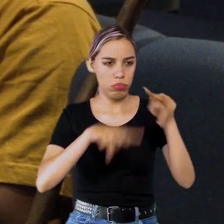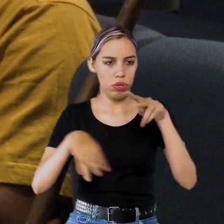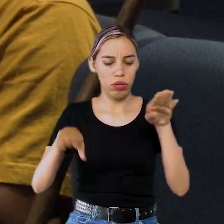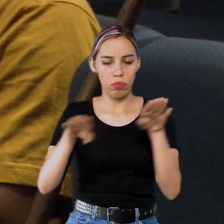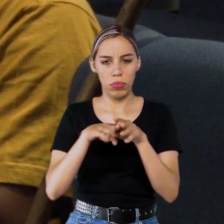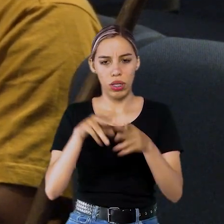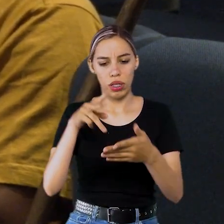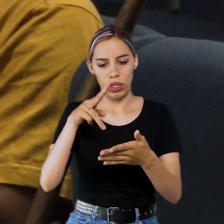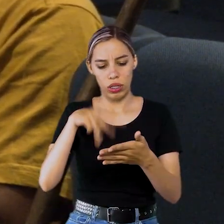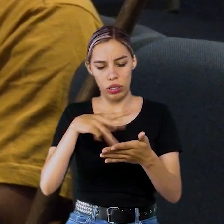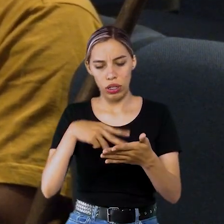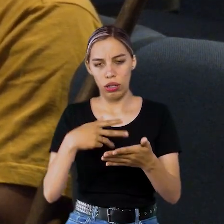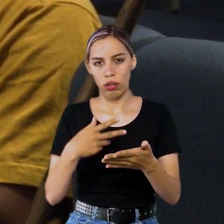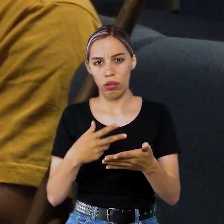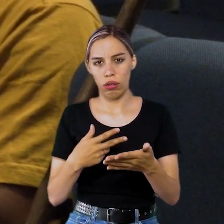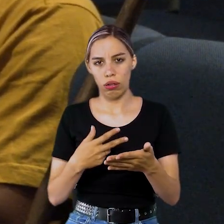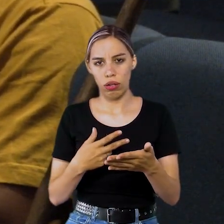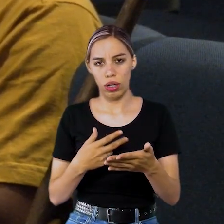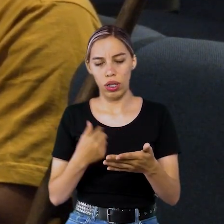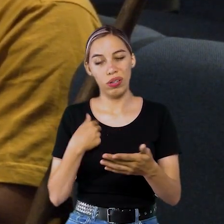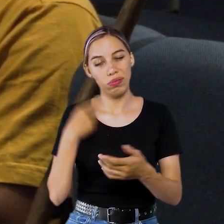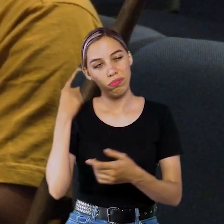né? Por que